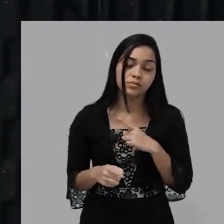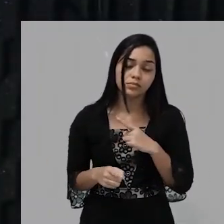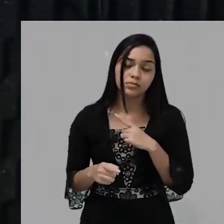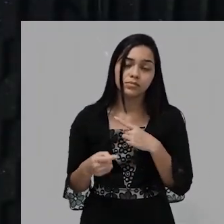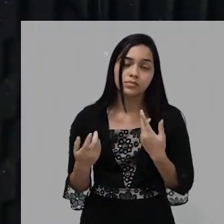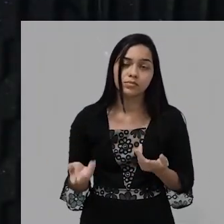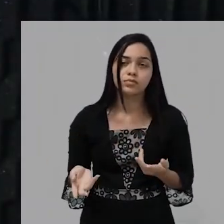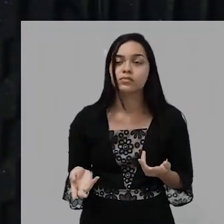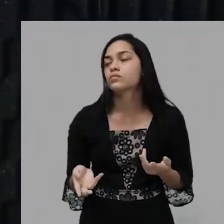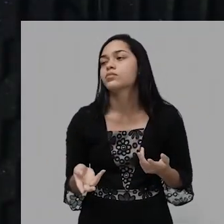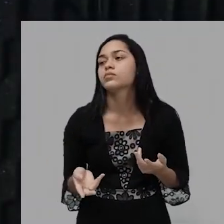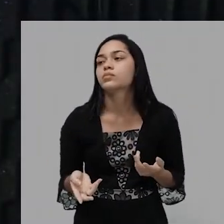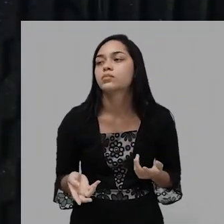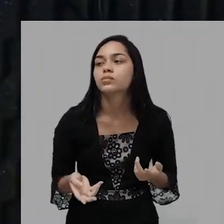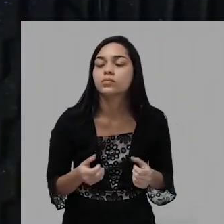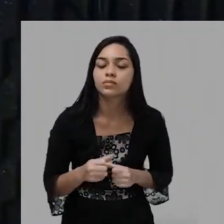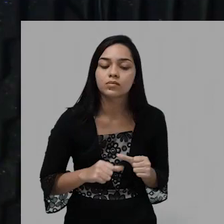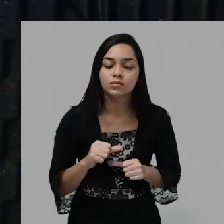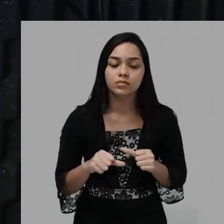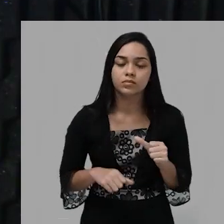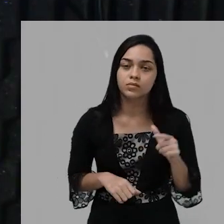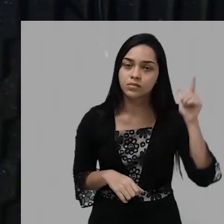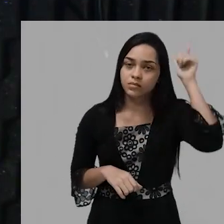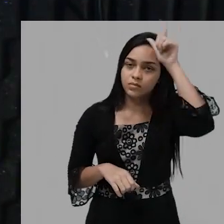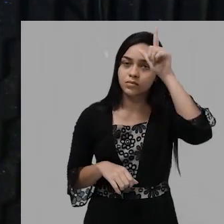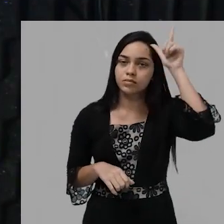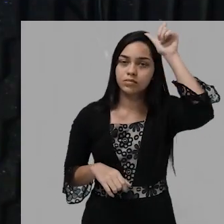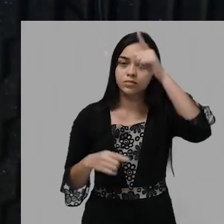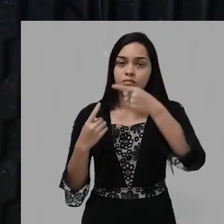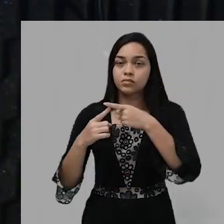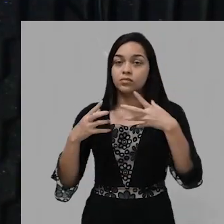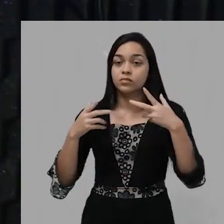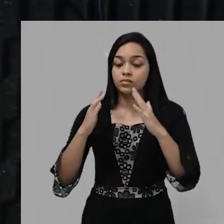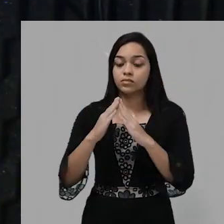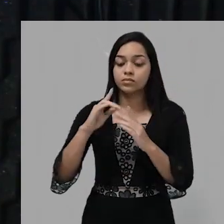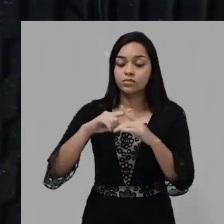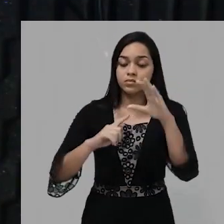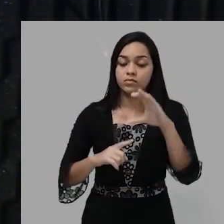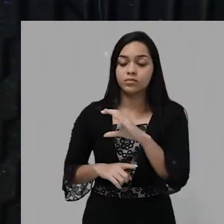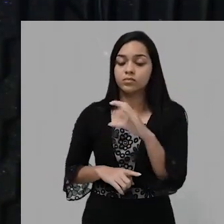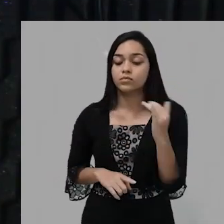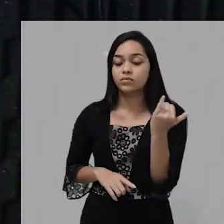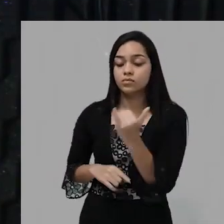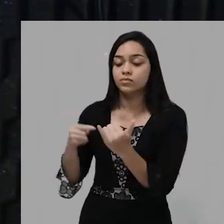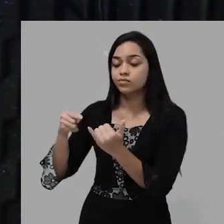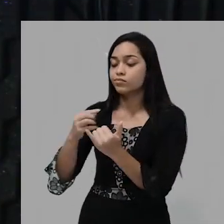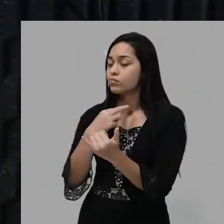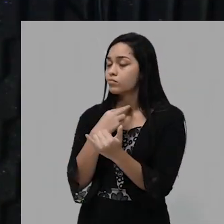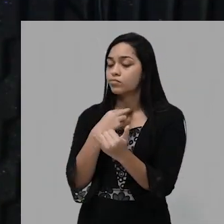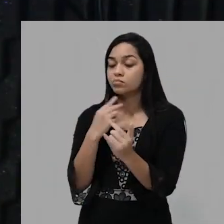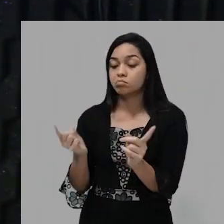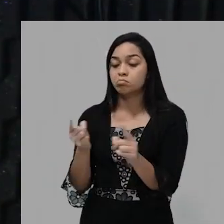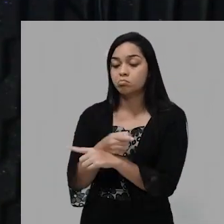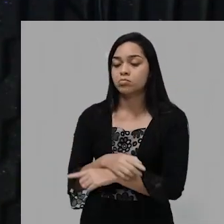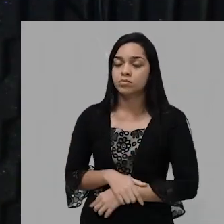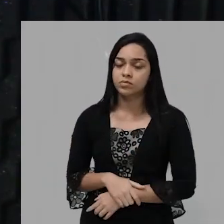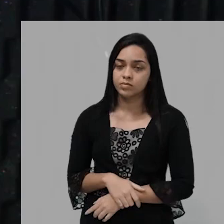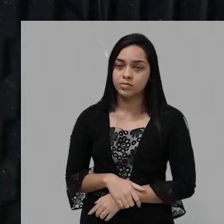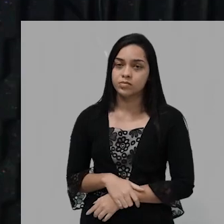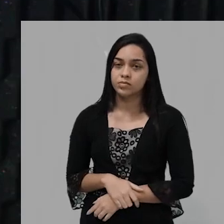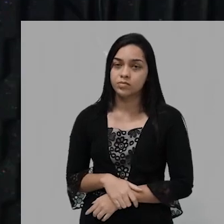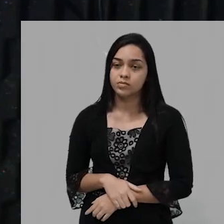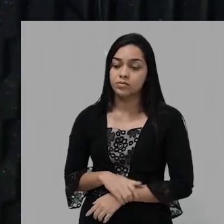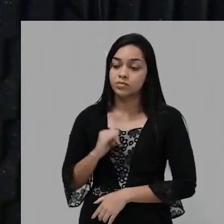aqui a reforma luterana, porque antes tudo que a Igreja Católica dizia não podia ser contestado.